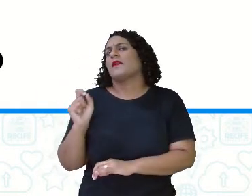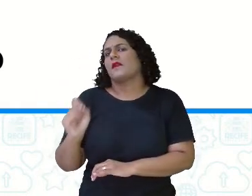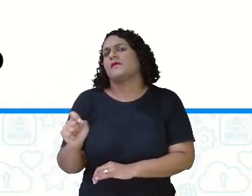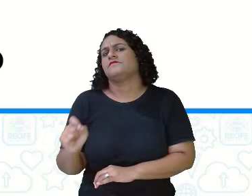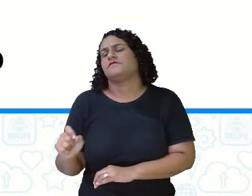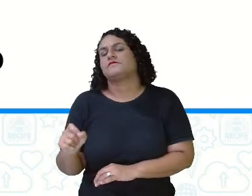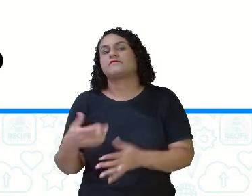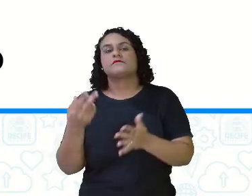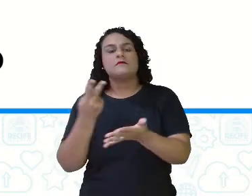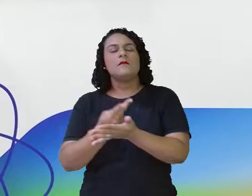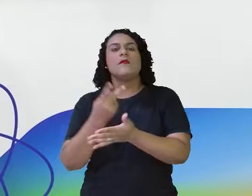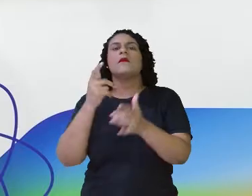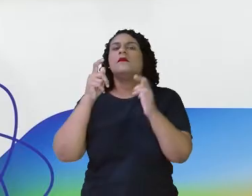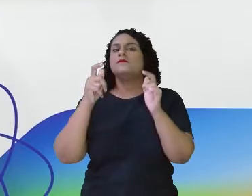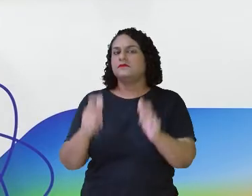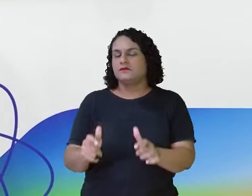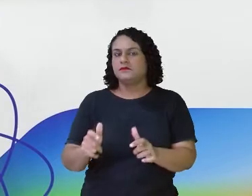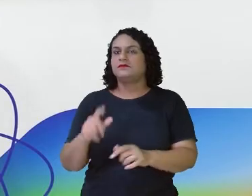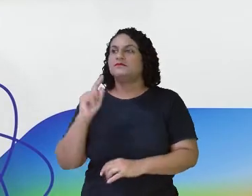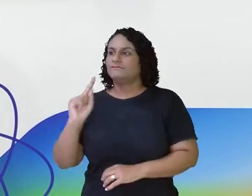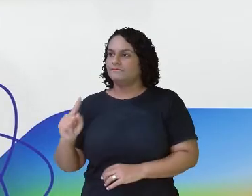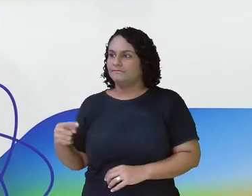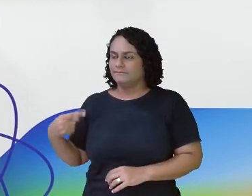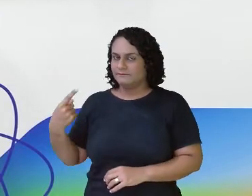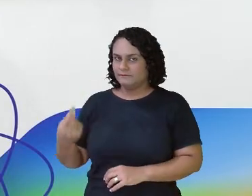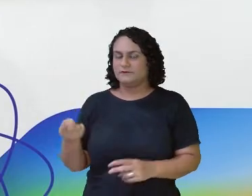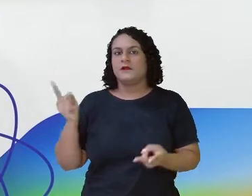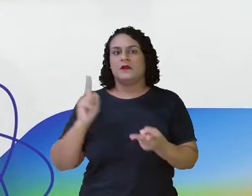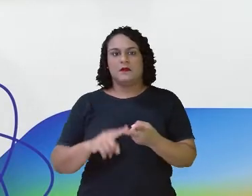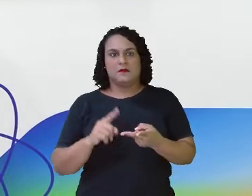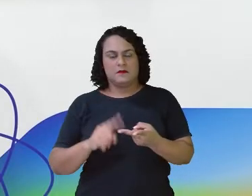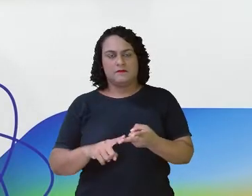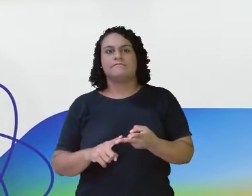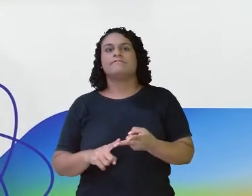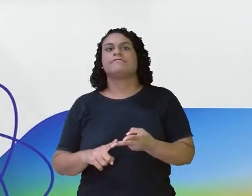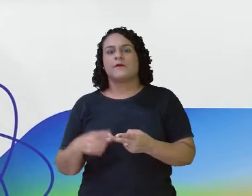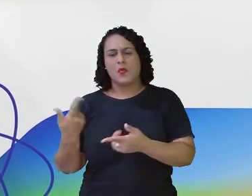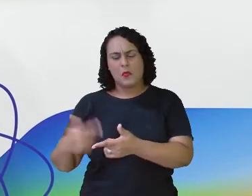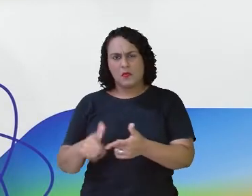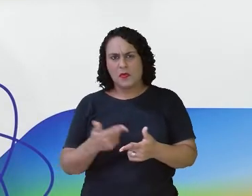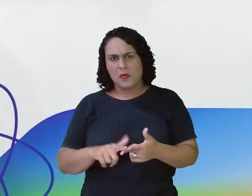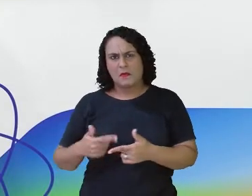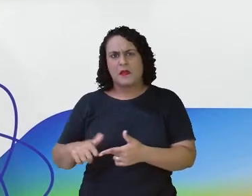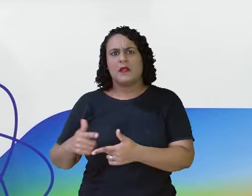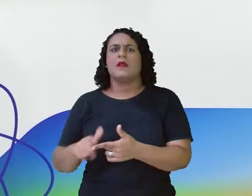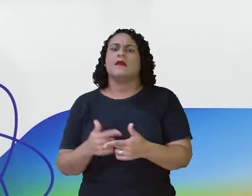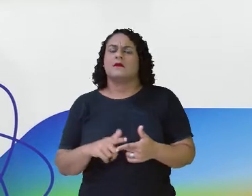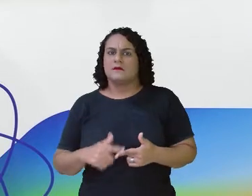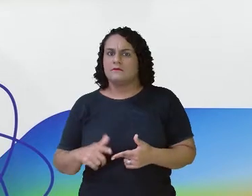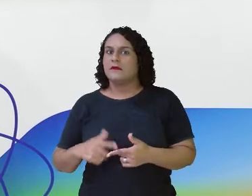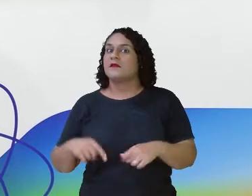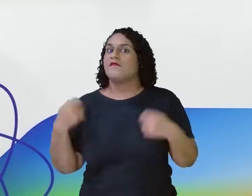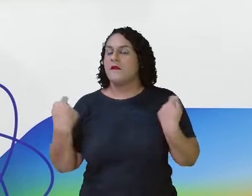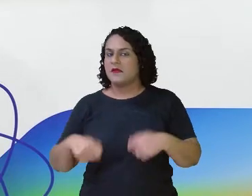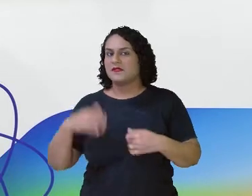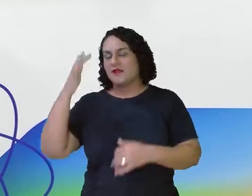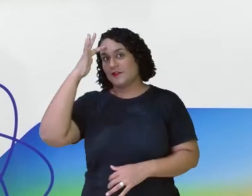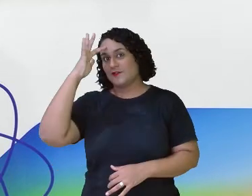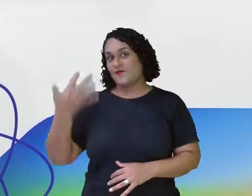se passa a história. Logo após isso, já aparece o conflito, aquele problema ali que terá que